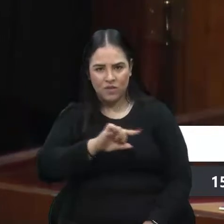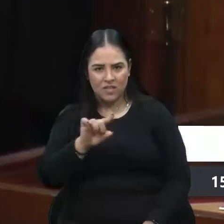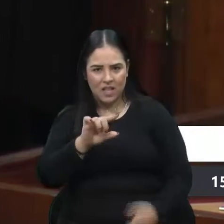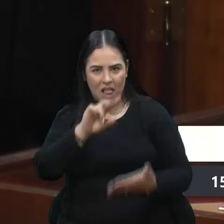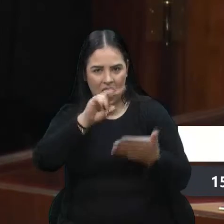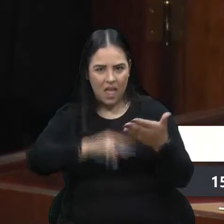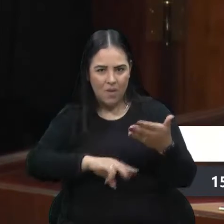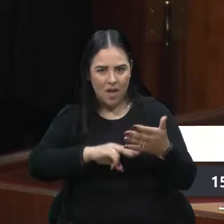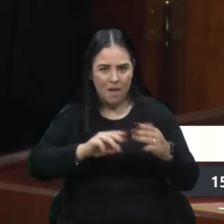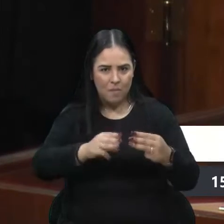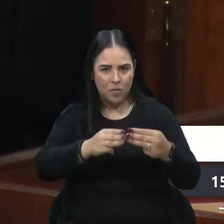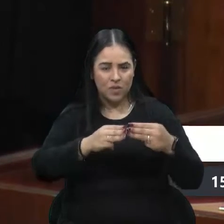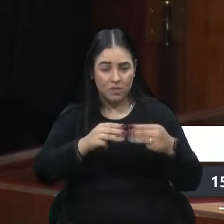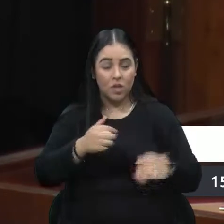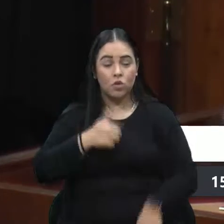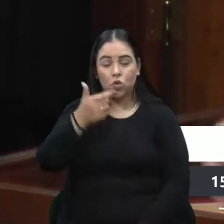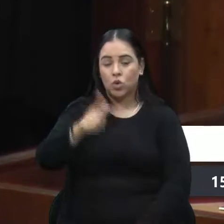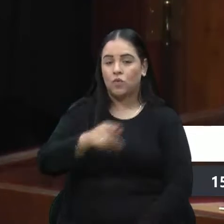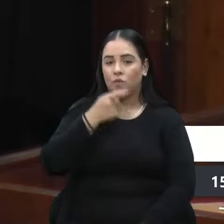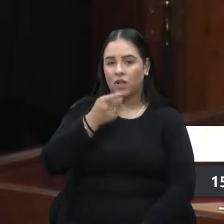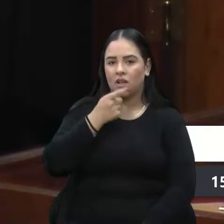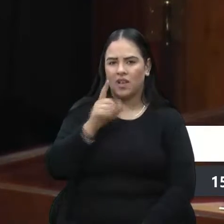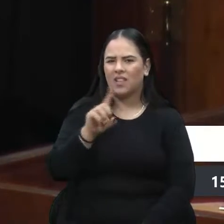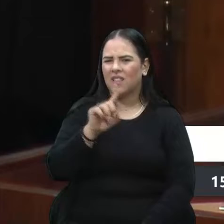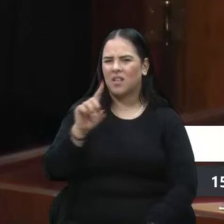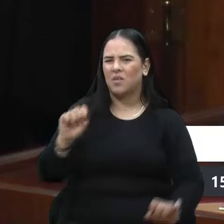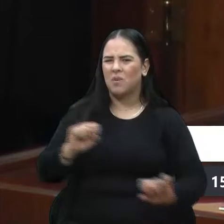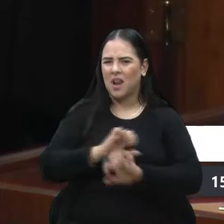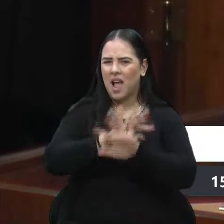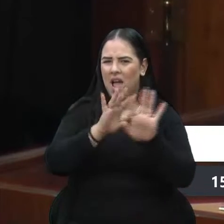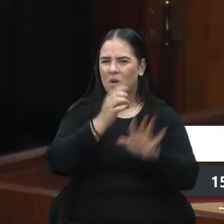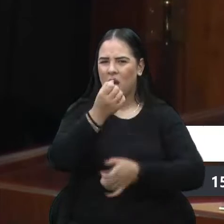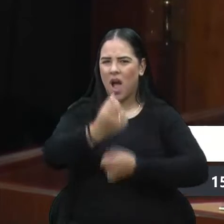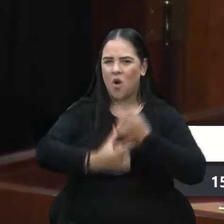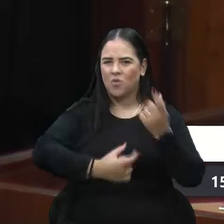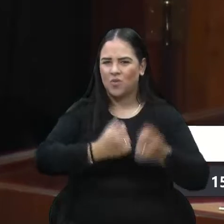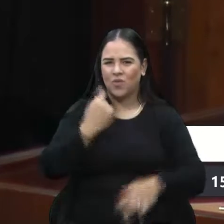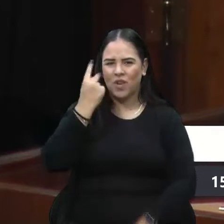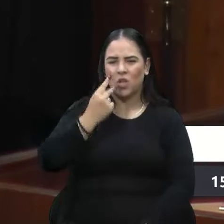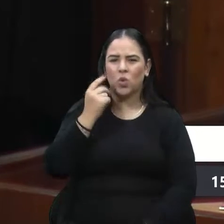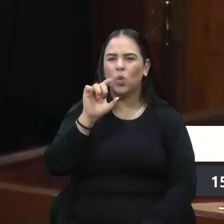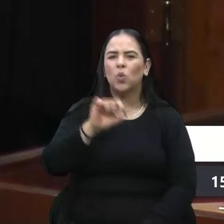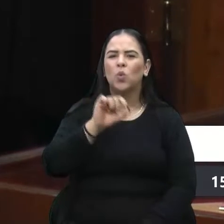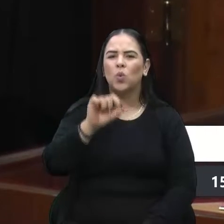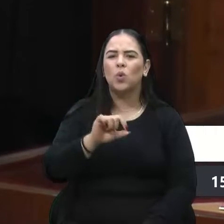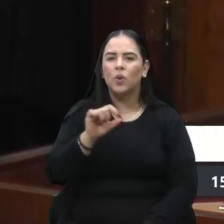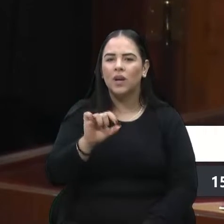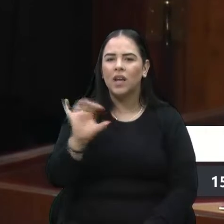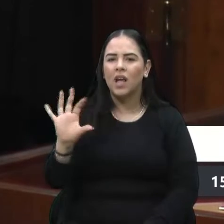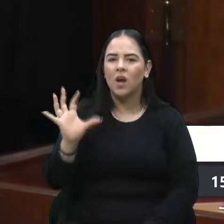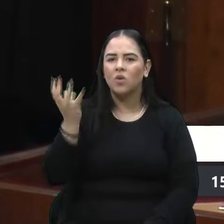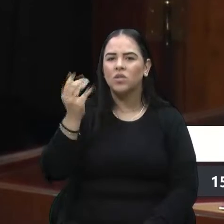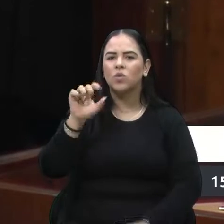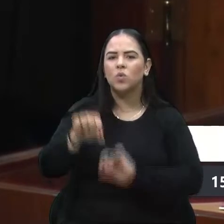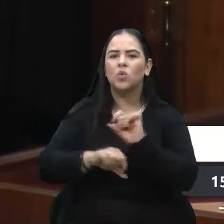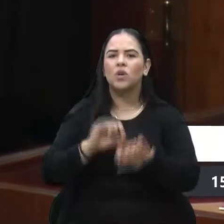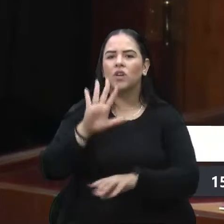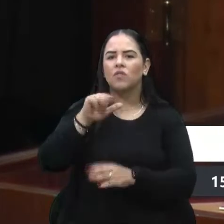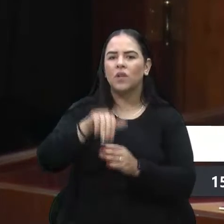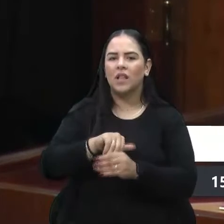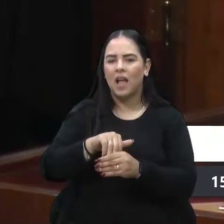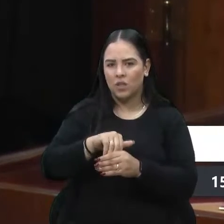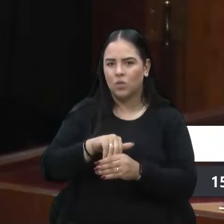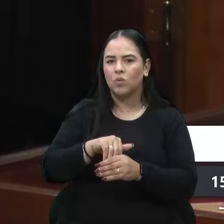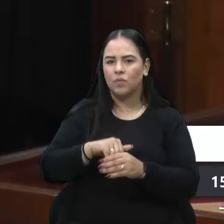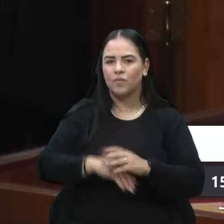vou repetir aqui, vereador Bortola, acho que não ficou claro para alguns vereadores o que está sendo votado e